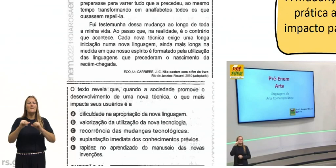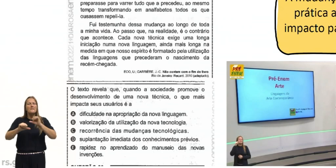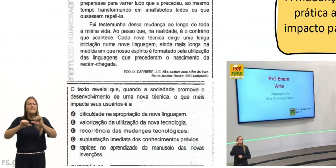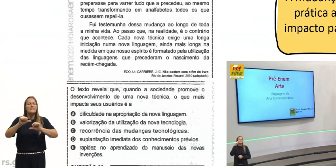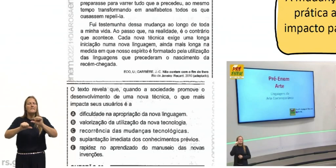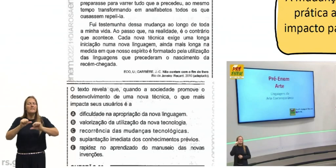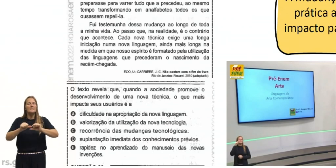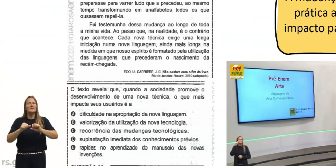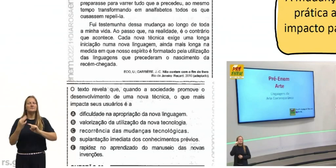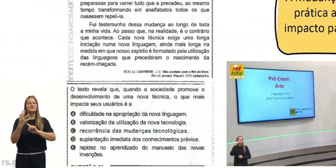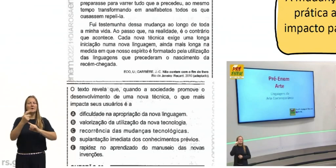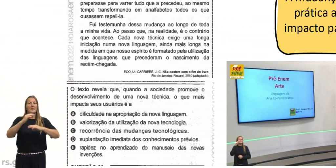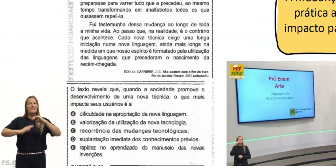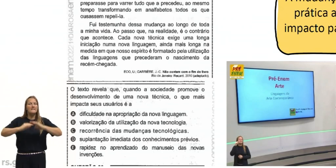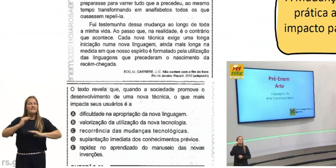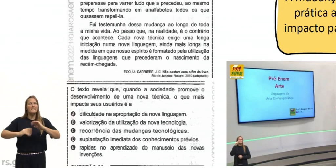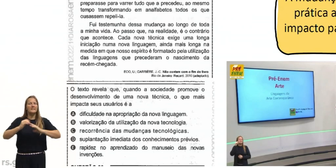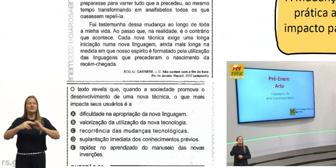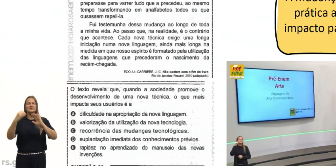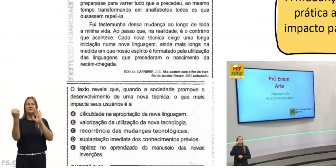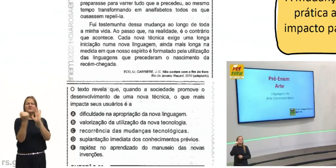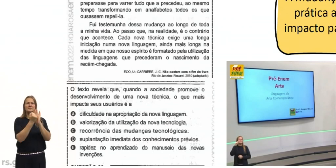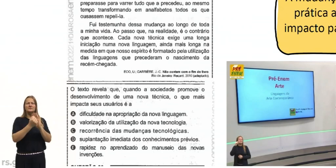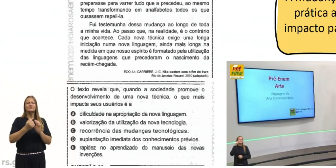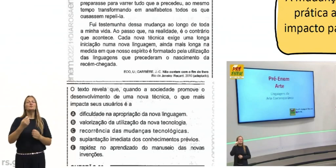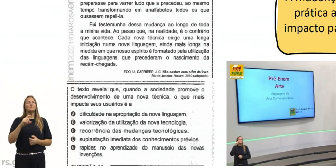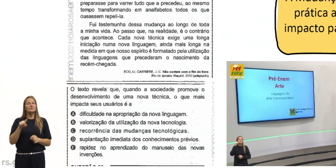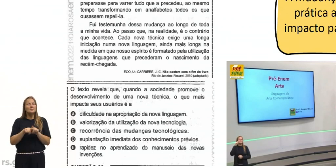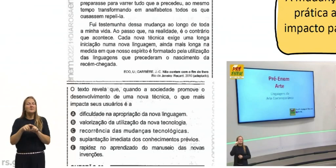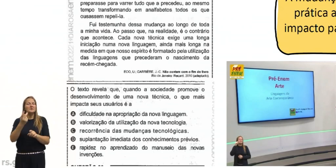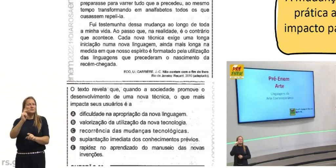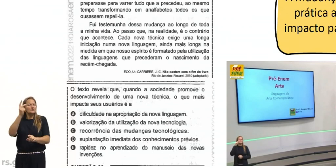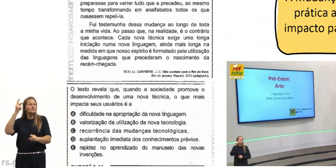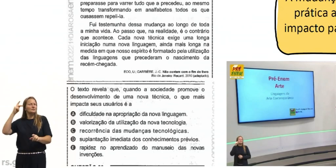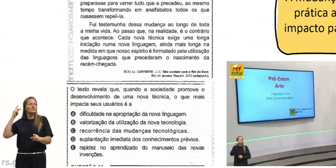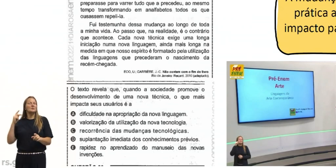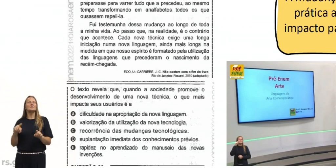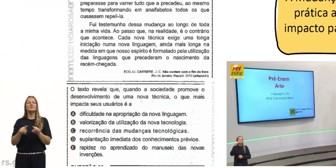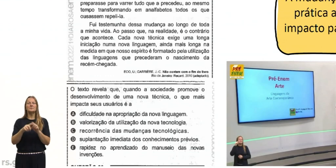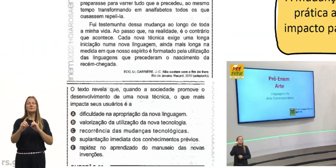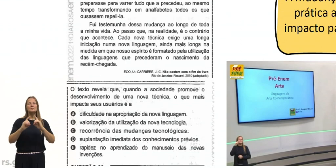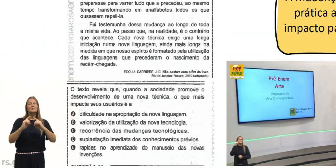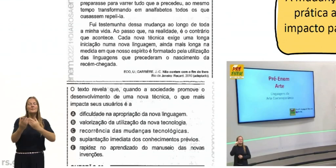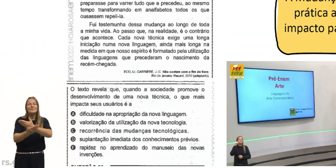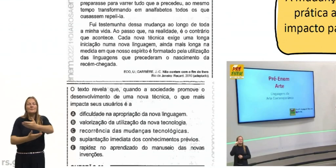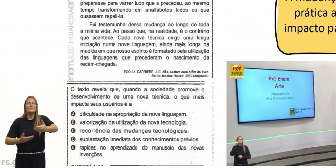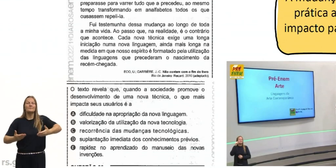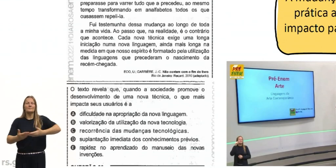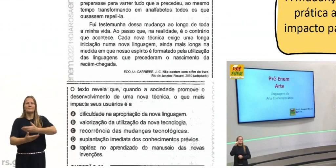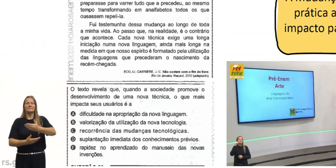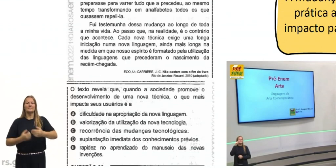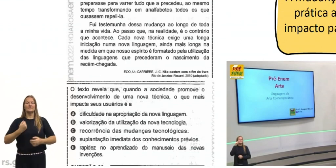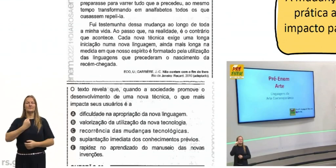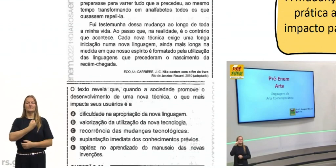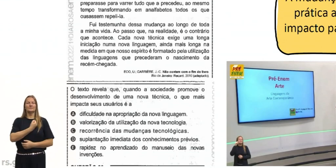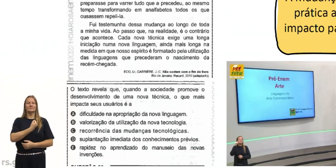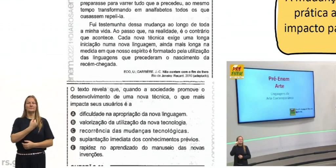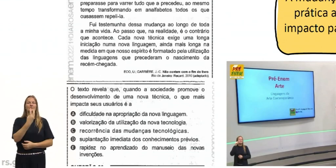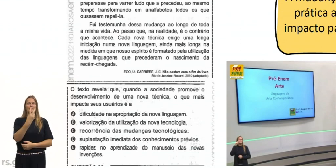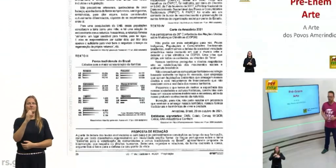artística e o impacto que isso tem para história vai dialogar também aí com essa questão de número